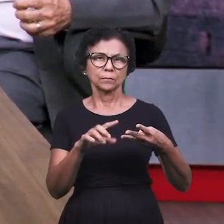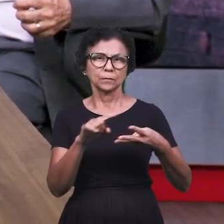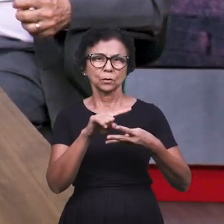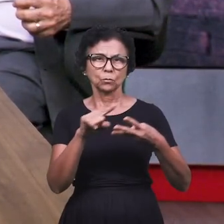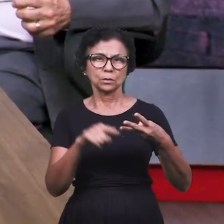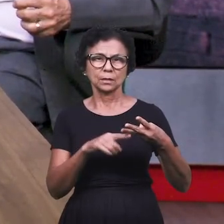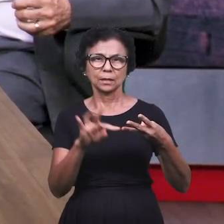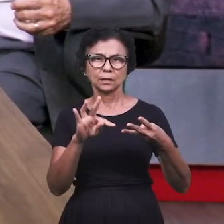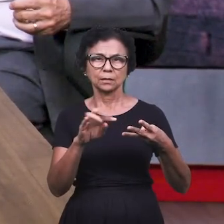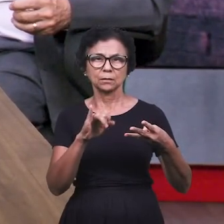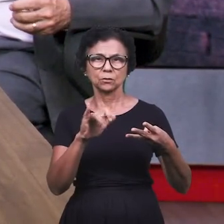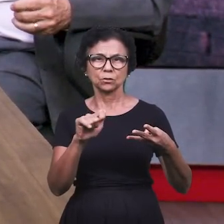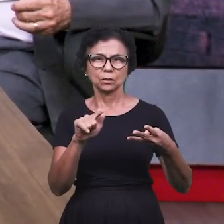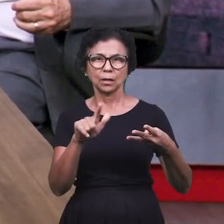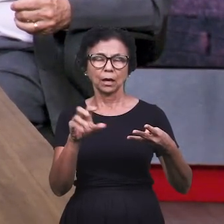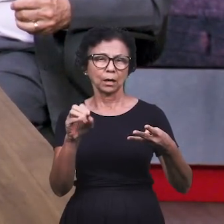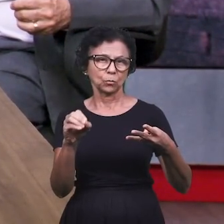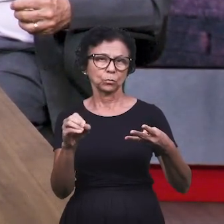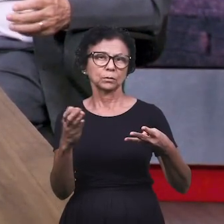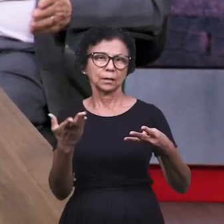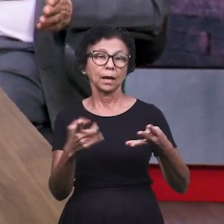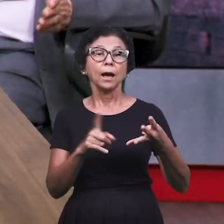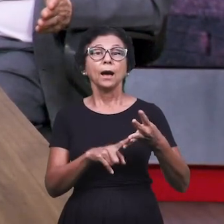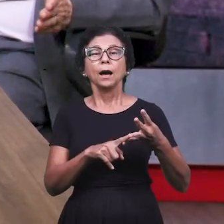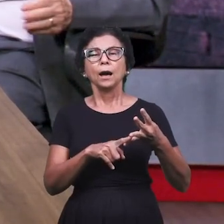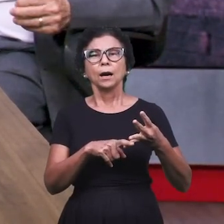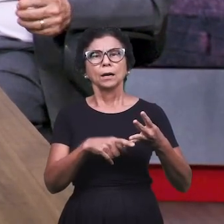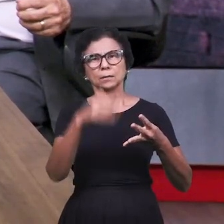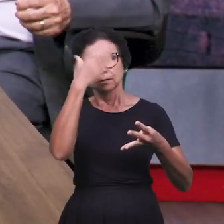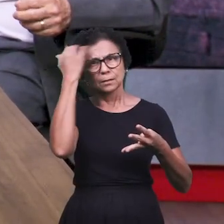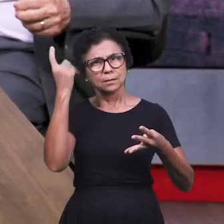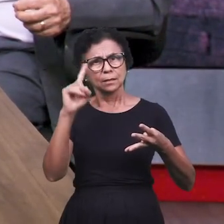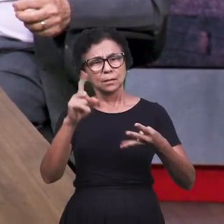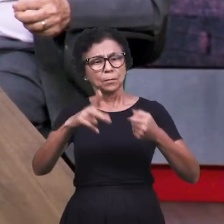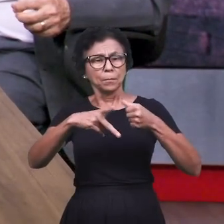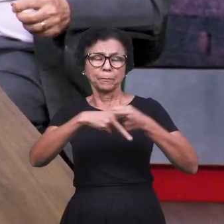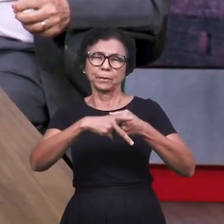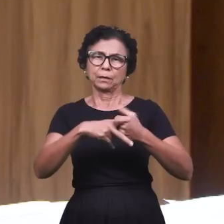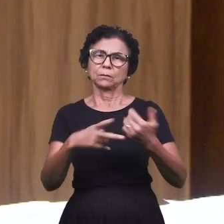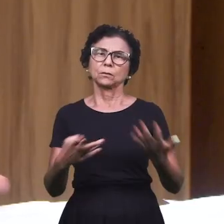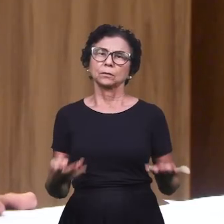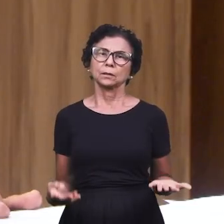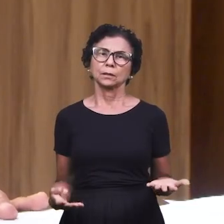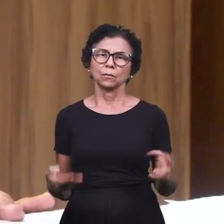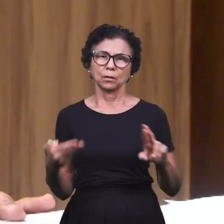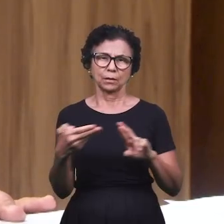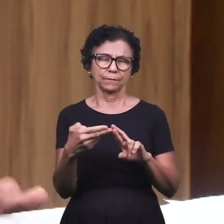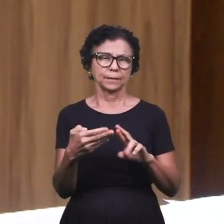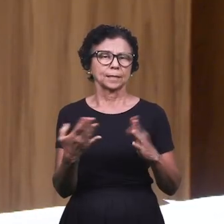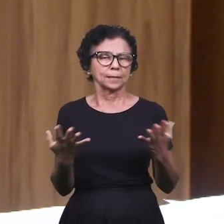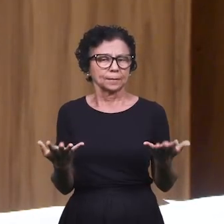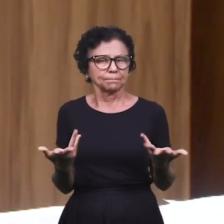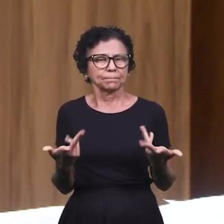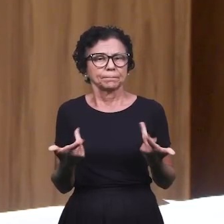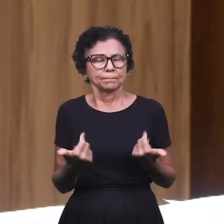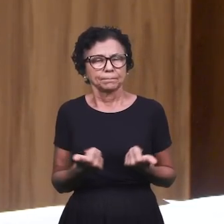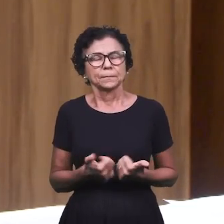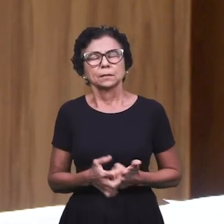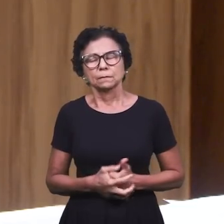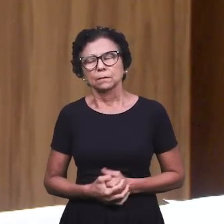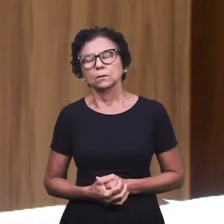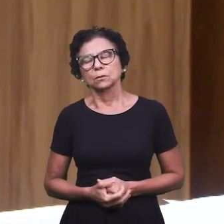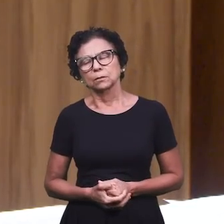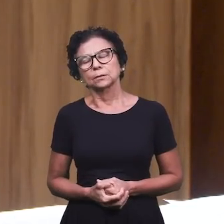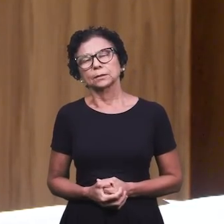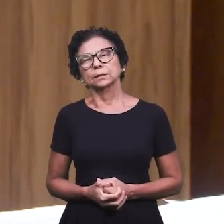Sim. Tem um que não pode esquecer, que é Pedro. Pedro aqui é uma referência Extraordinário. Grande, né?